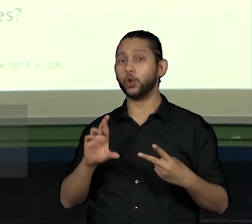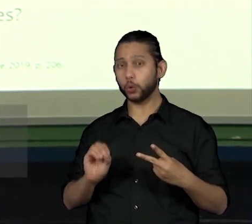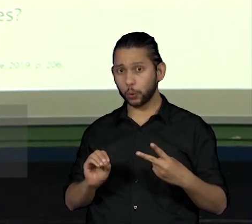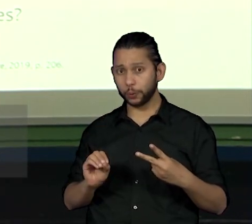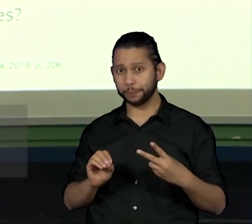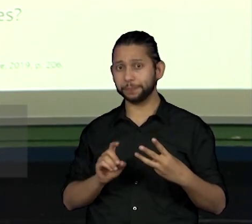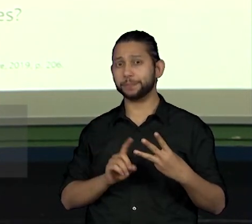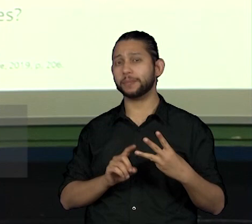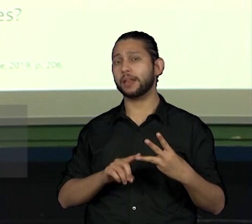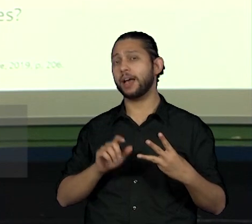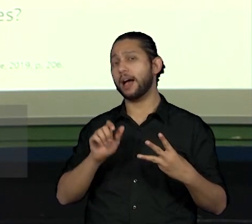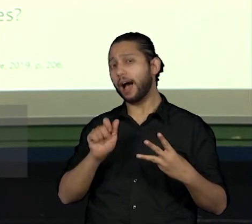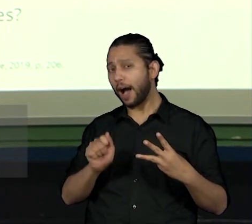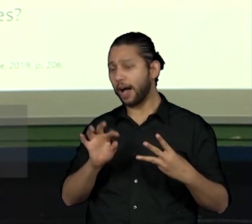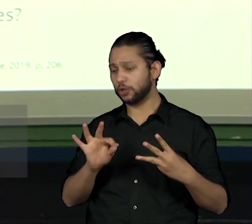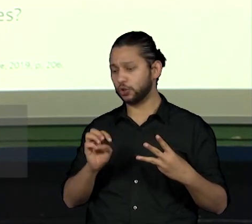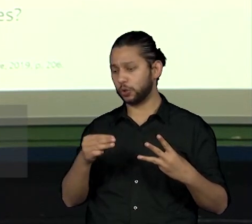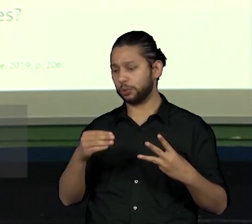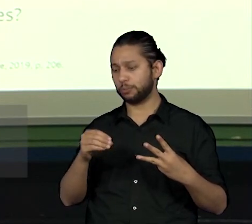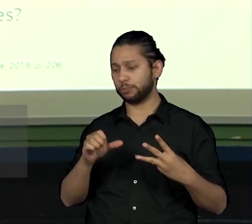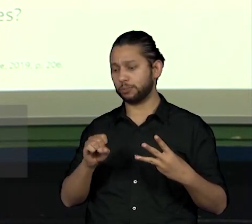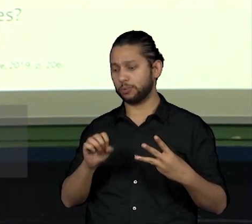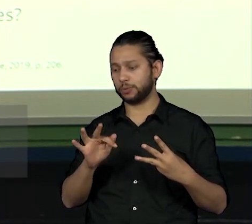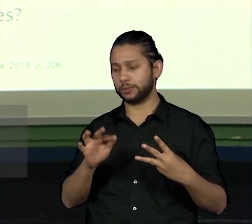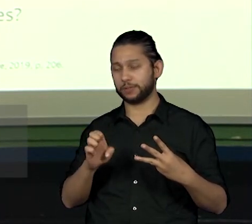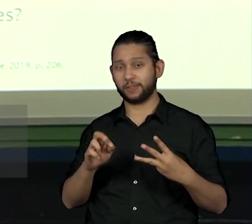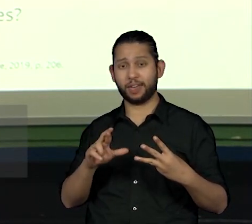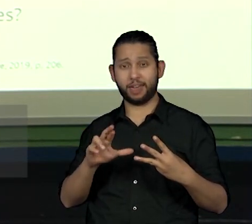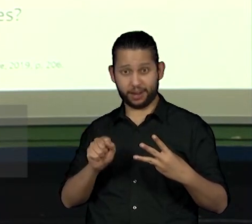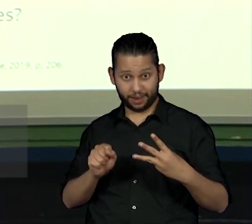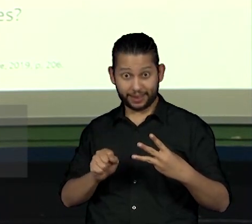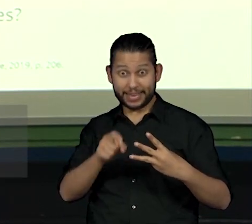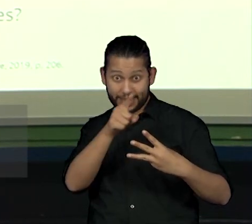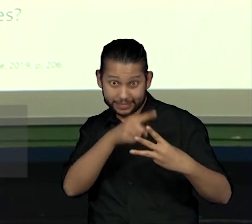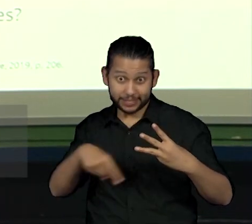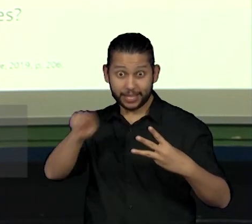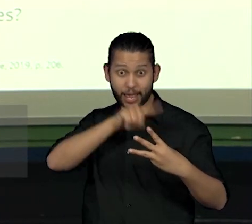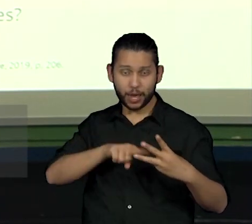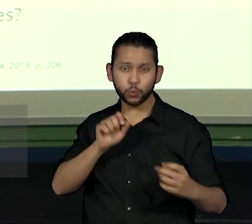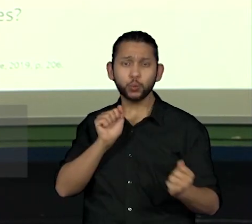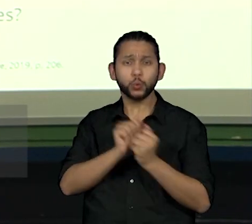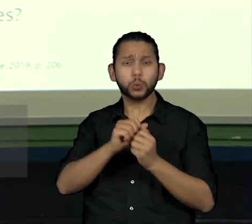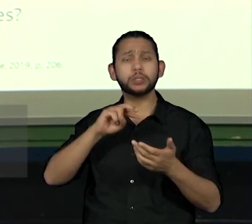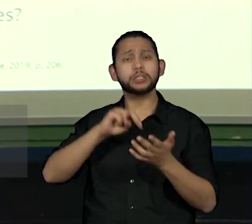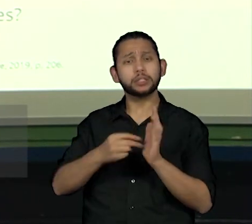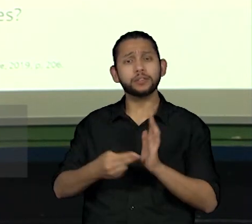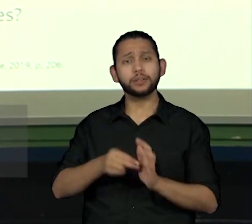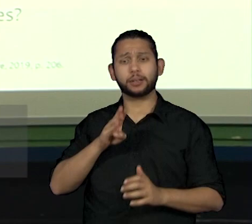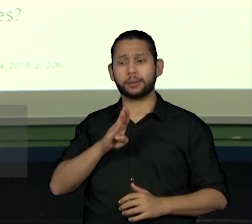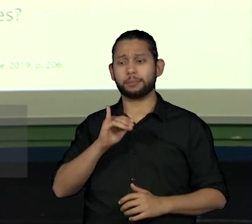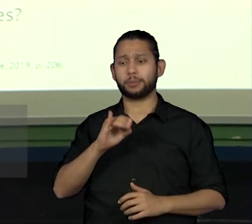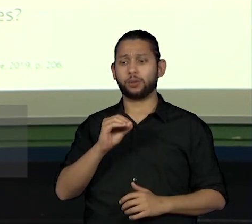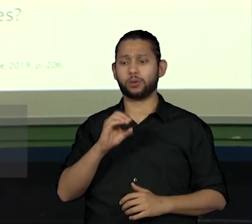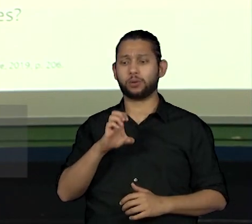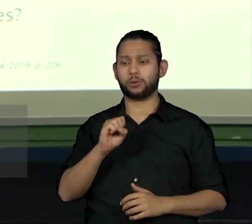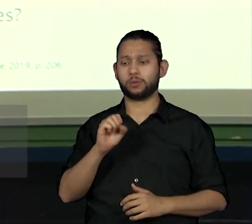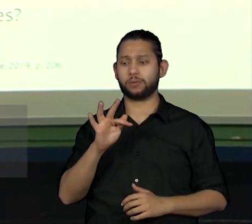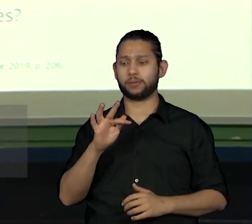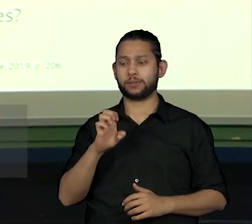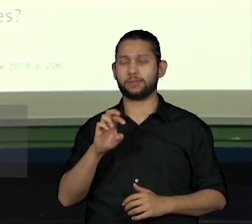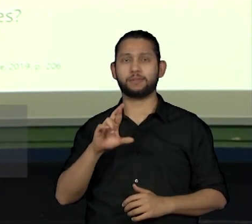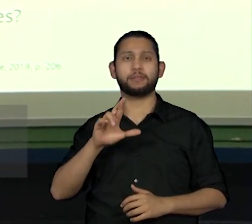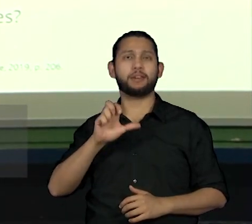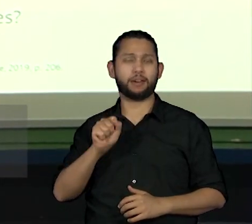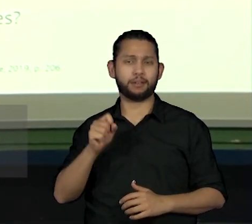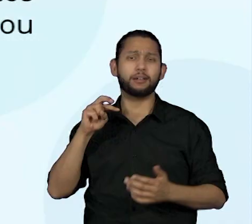a interação entre essas 3 esferas vai formar a biosfera, que é a esfera da vida, né? Que